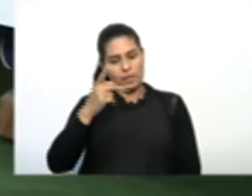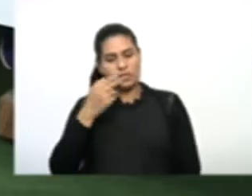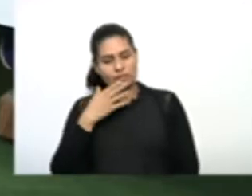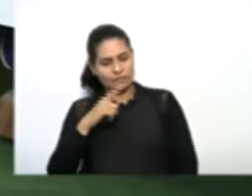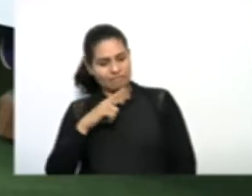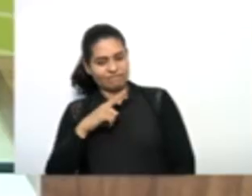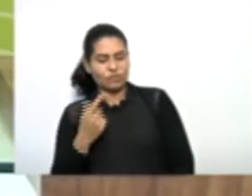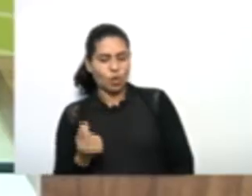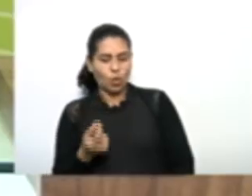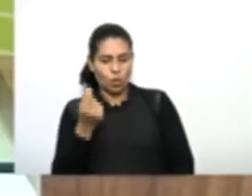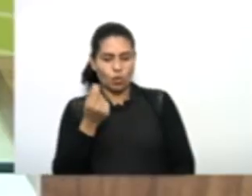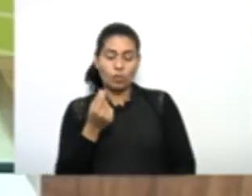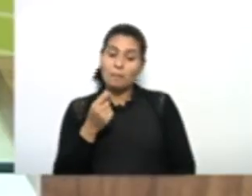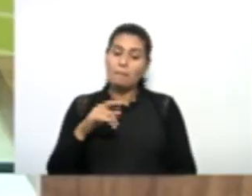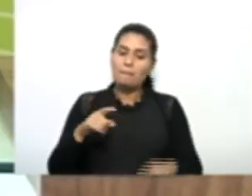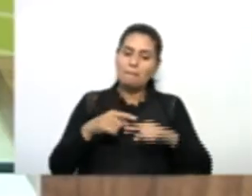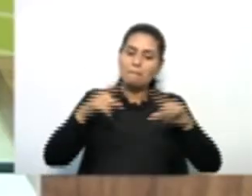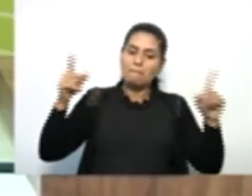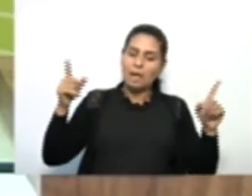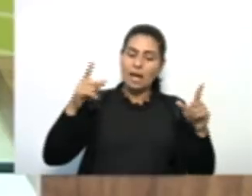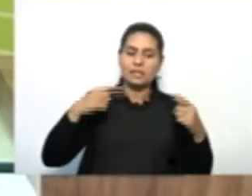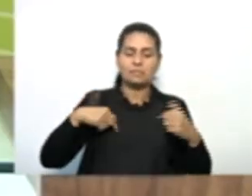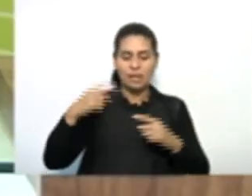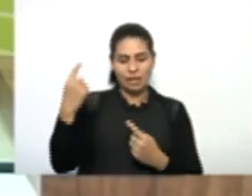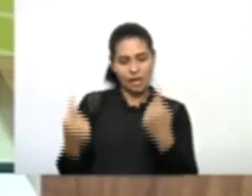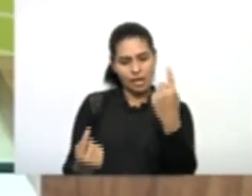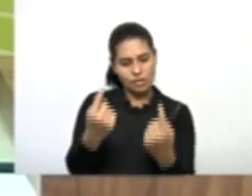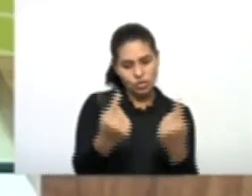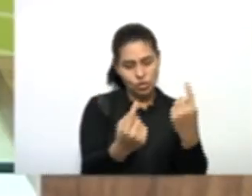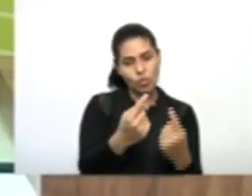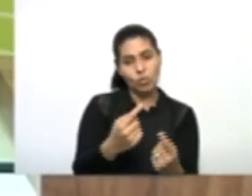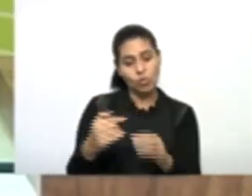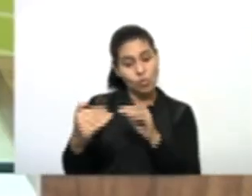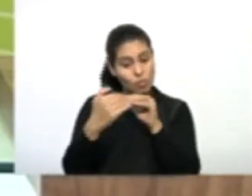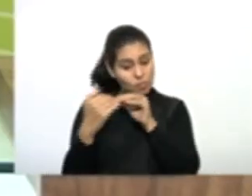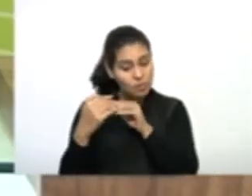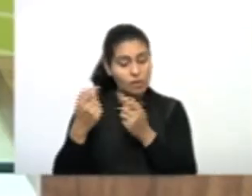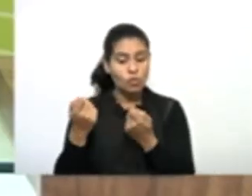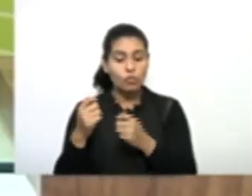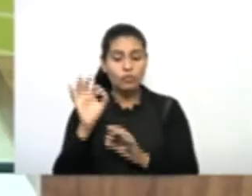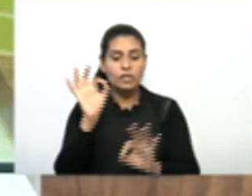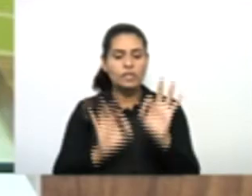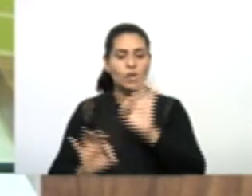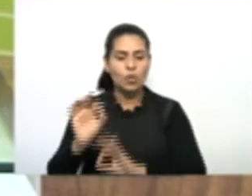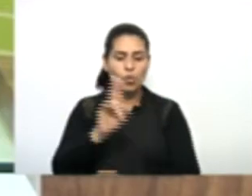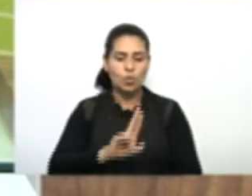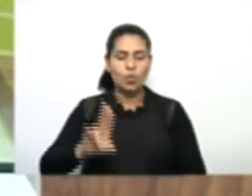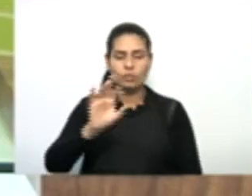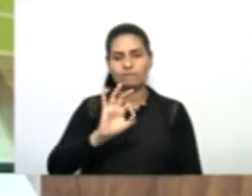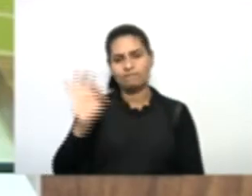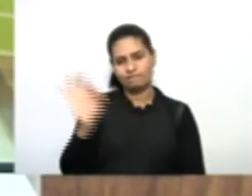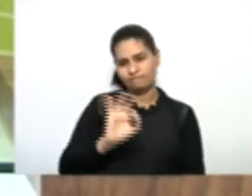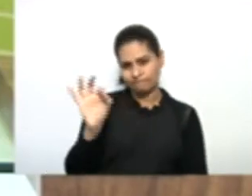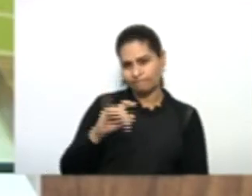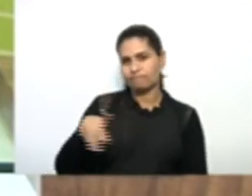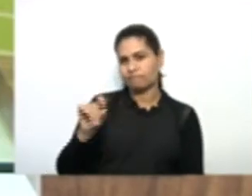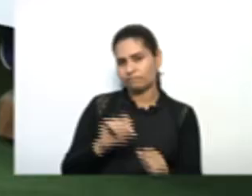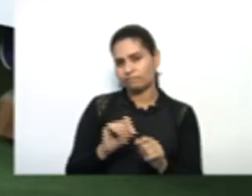ganho. Mas esse ganho vai ficar para cada um de acordo com o que ele está usando, de acordo com o que ele está